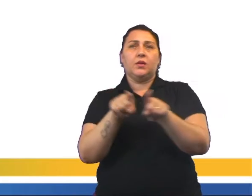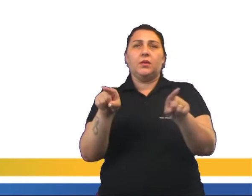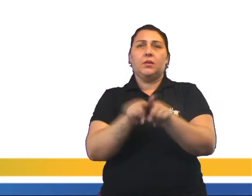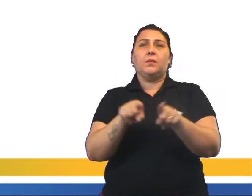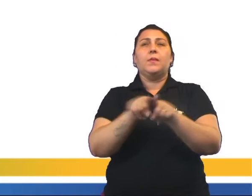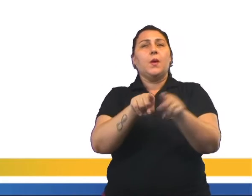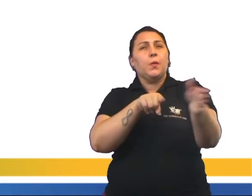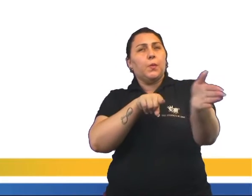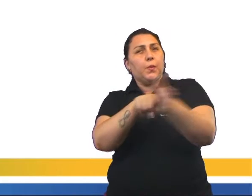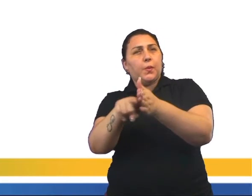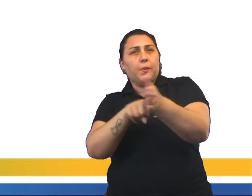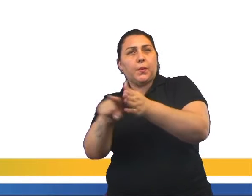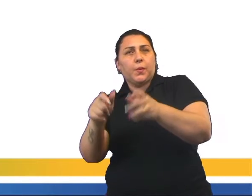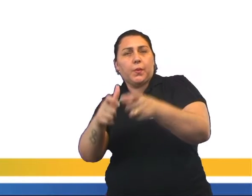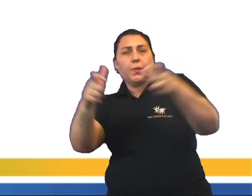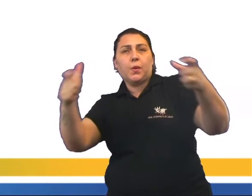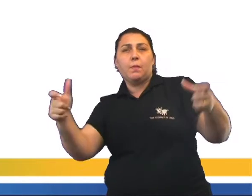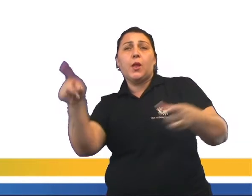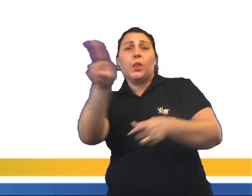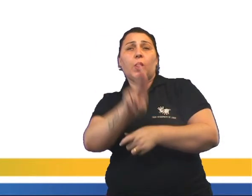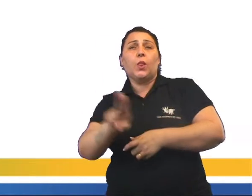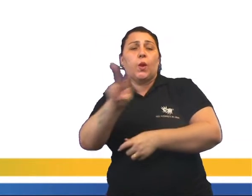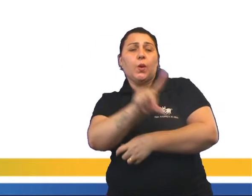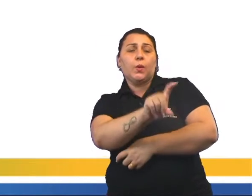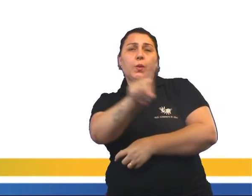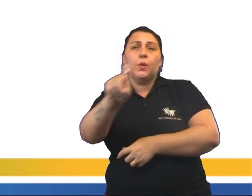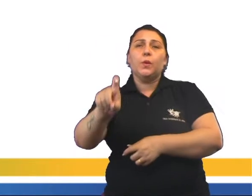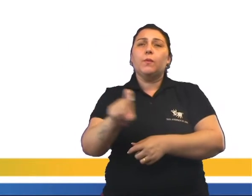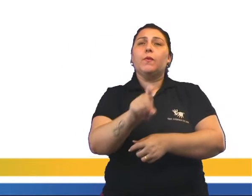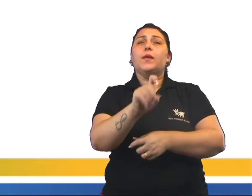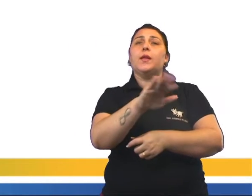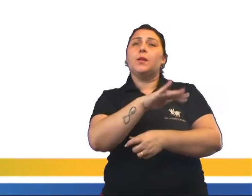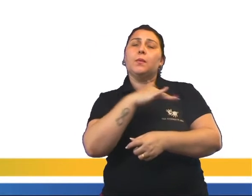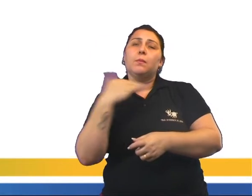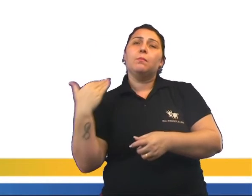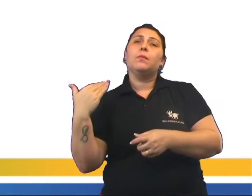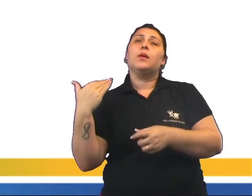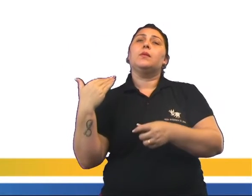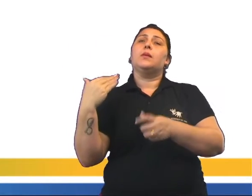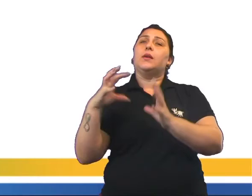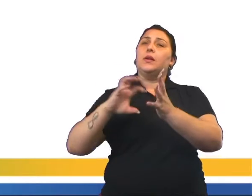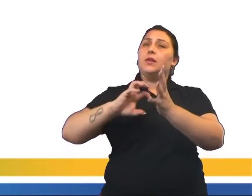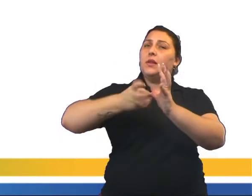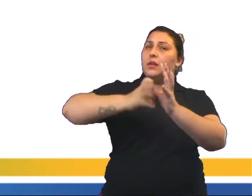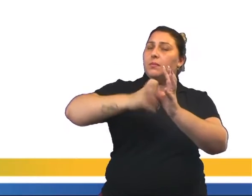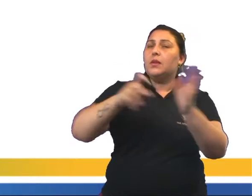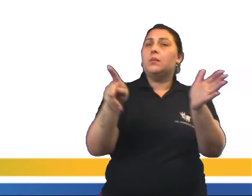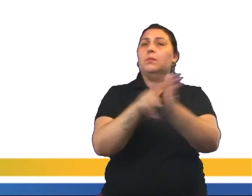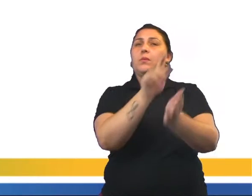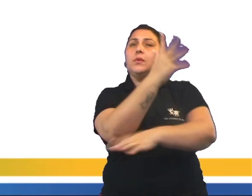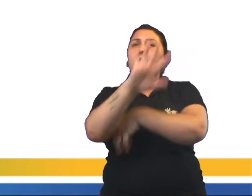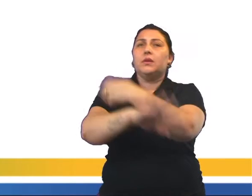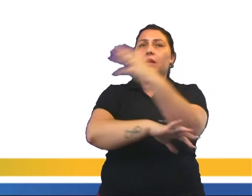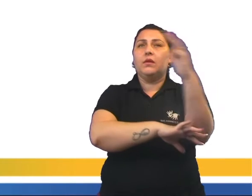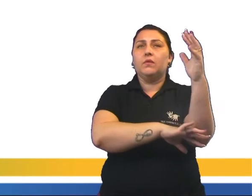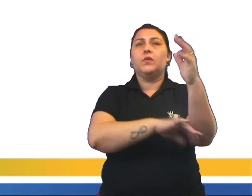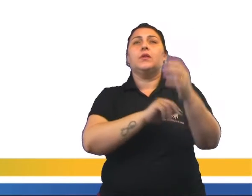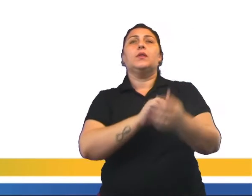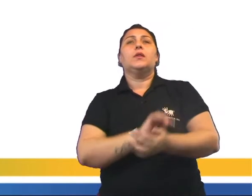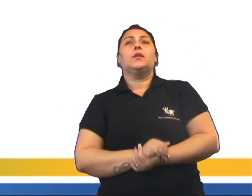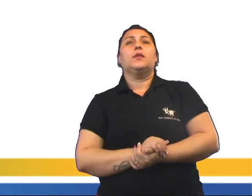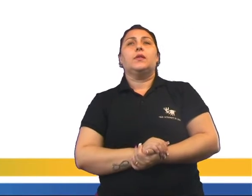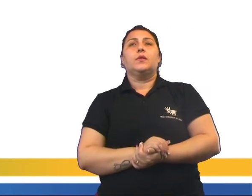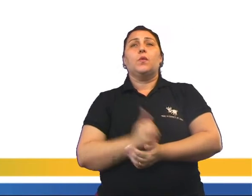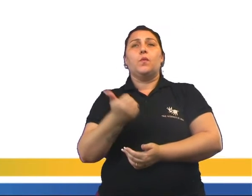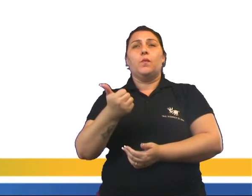constatação revelada pelo censo, durante essas pesquisas, é o aumento do uso de agrotóxicos, né? Atualmente, pelo